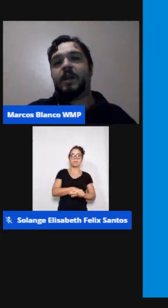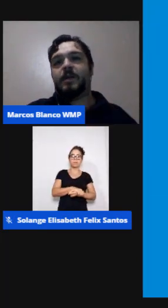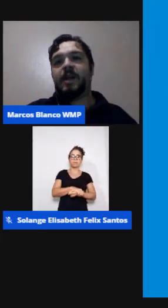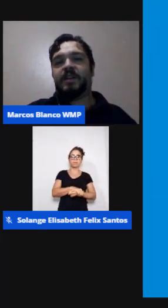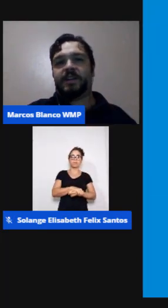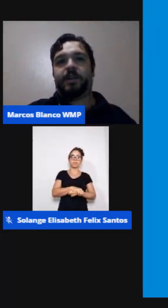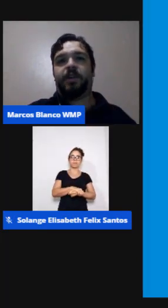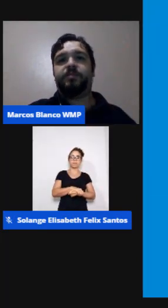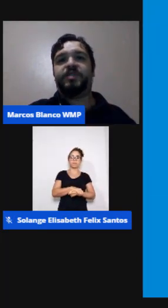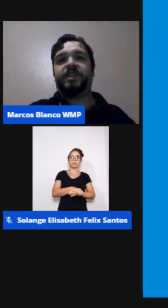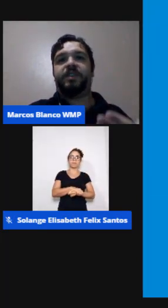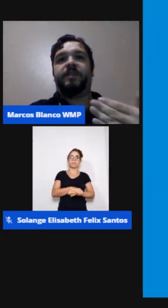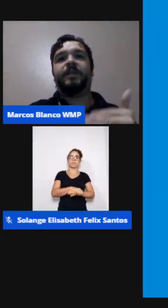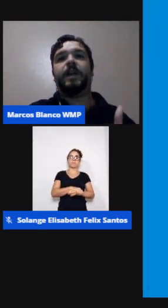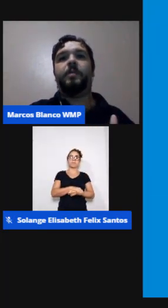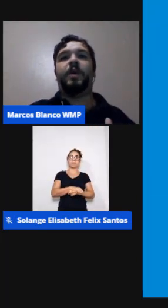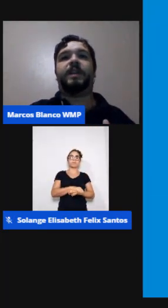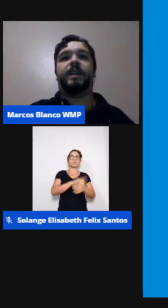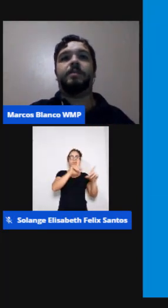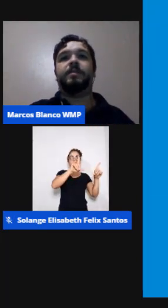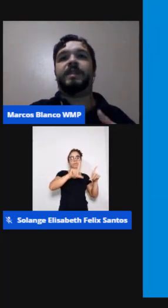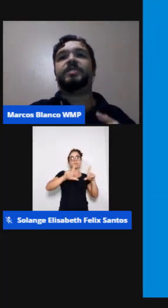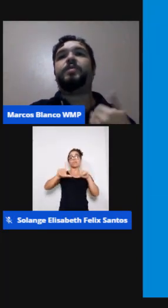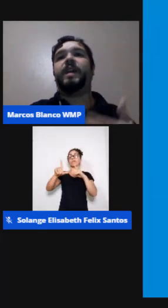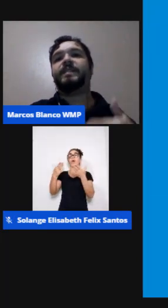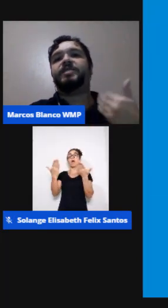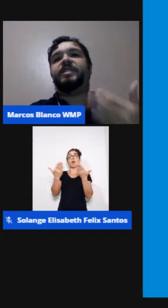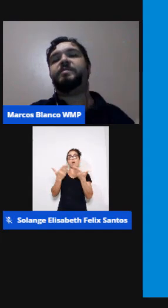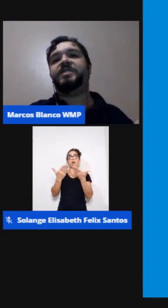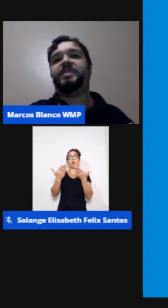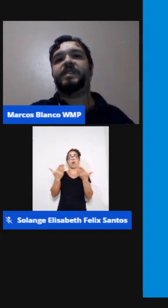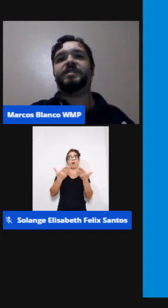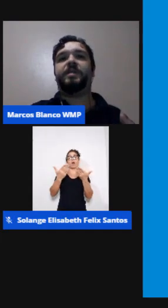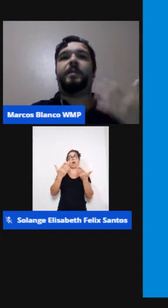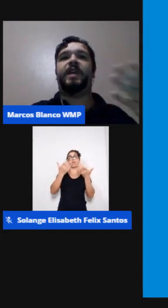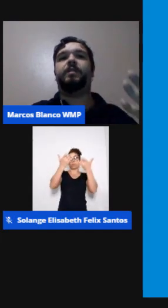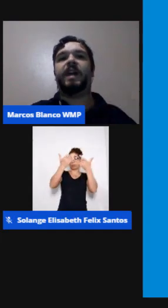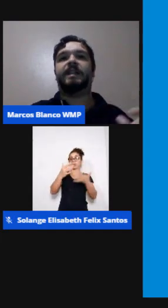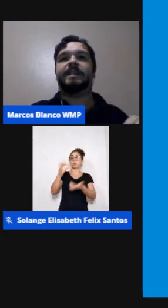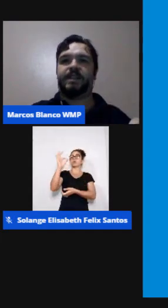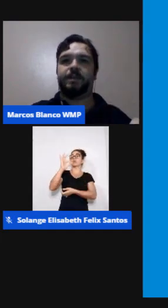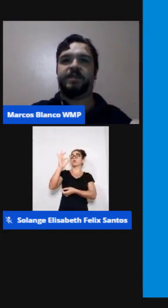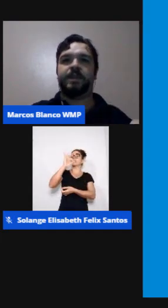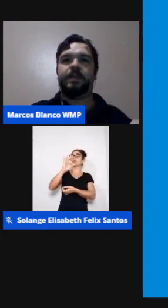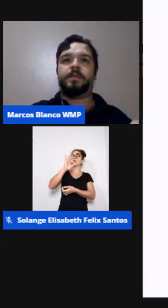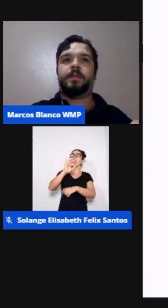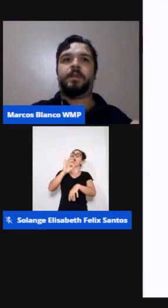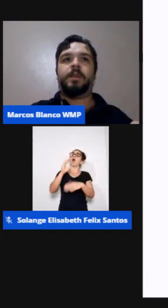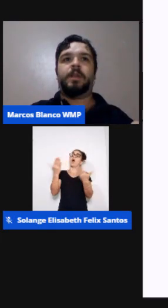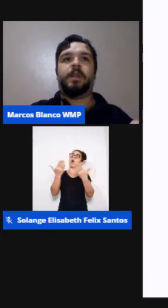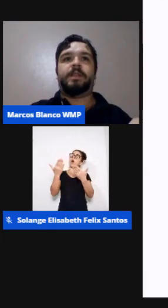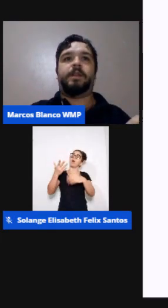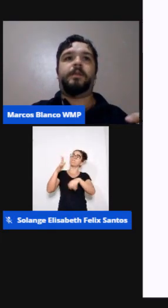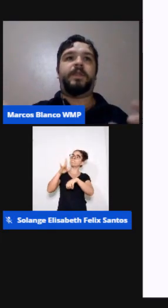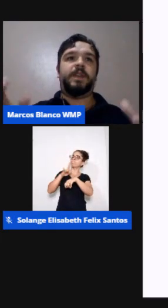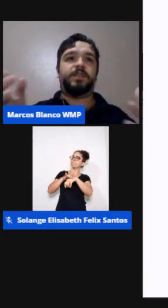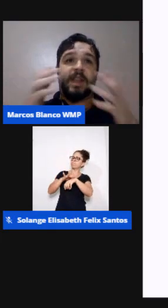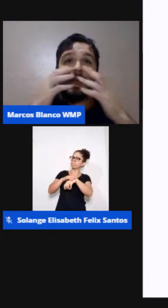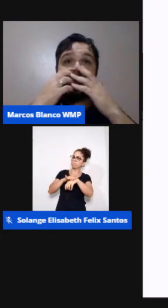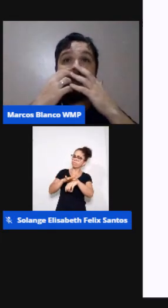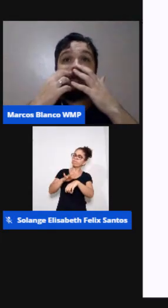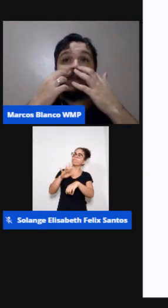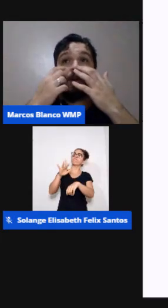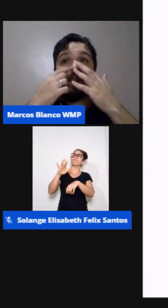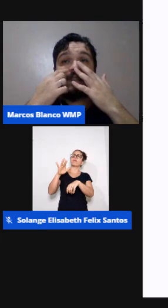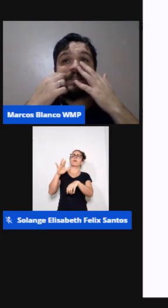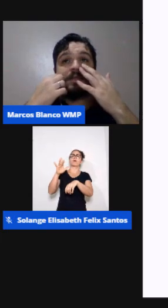E falando agora de mosquito, a gente vai falar um pouquinho das doenças transmitidas pelo Aedes aegypti. Então,